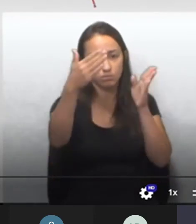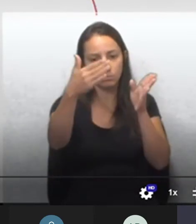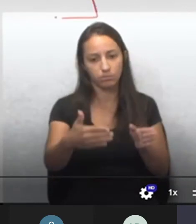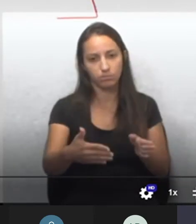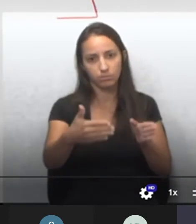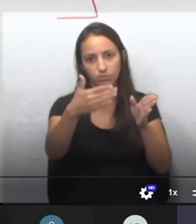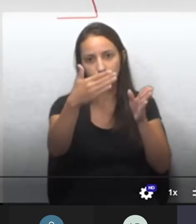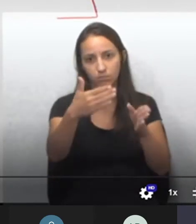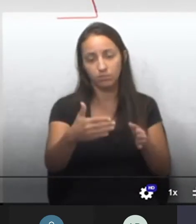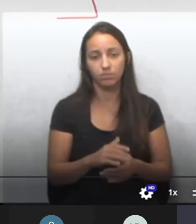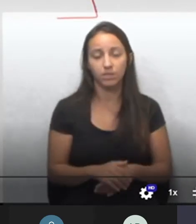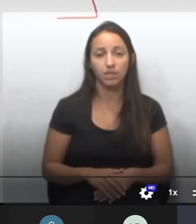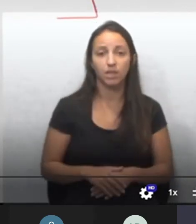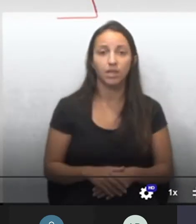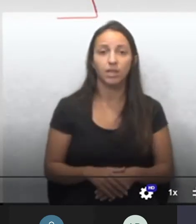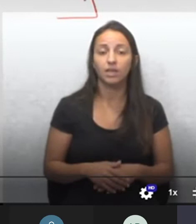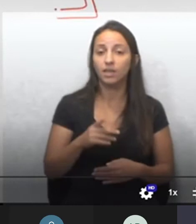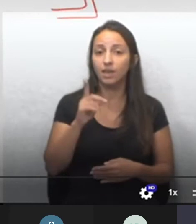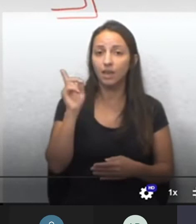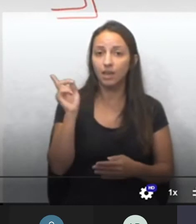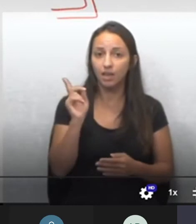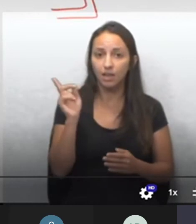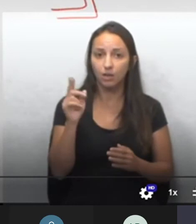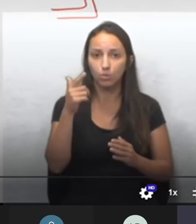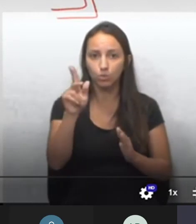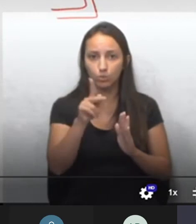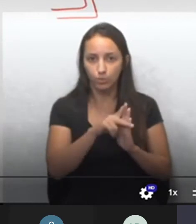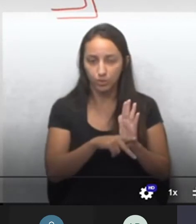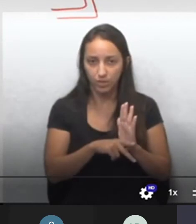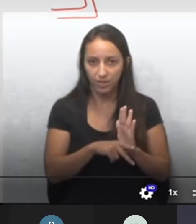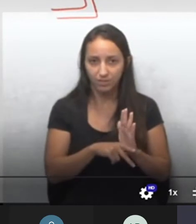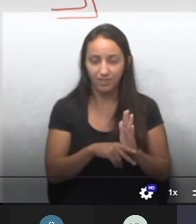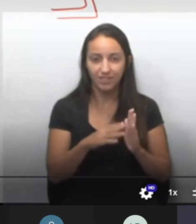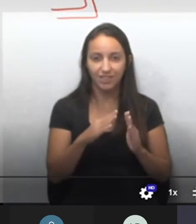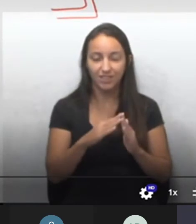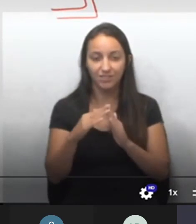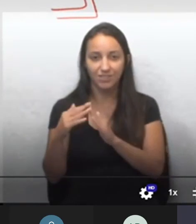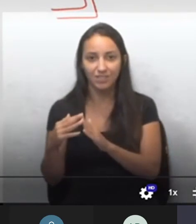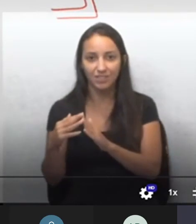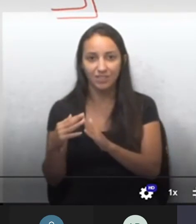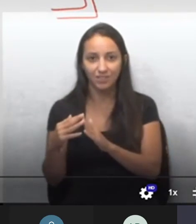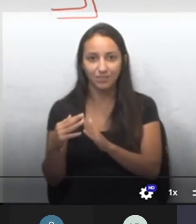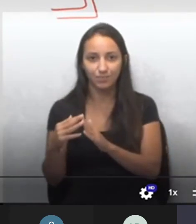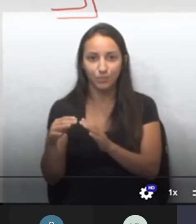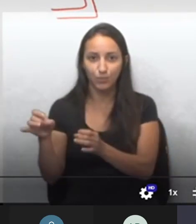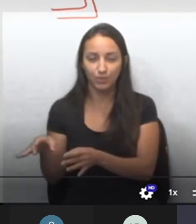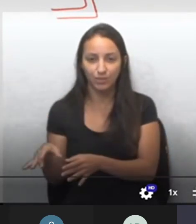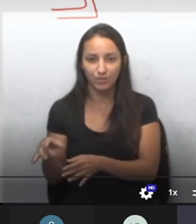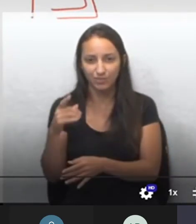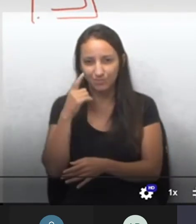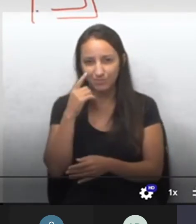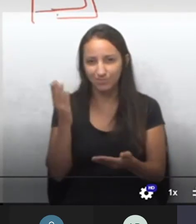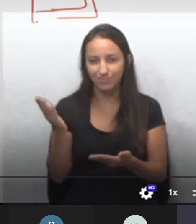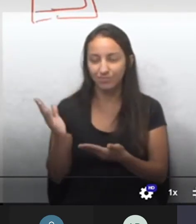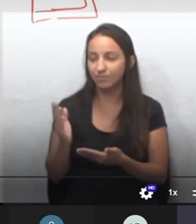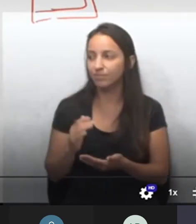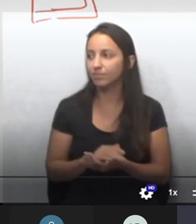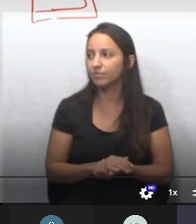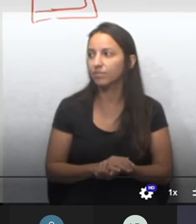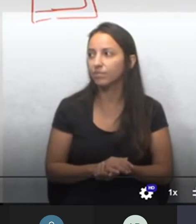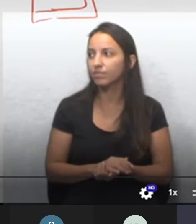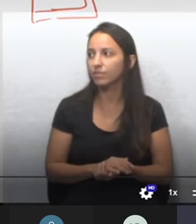está vizinho do depósito de gás. Portanto, tem sim a indicação da aberturinha lá. Mas,